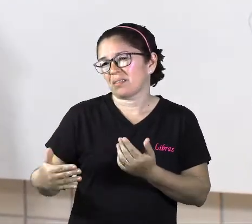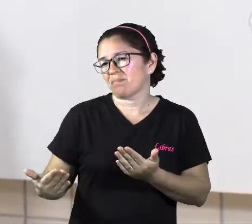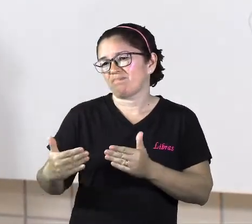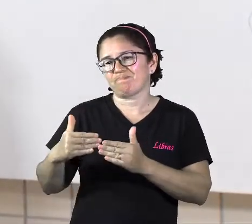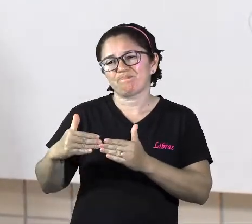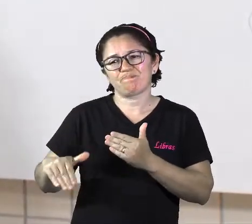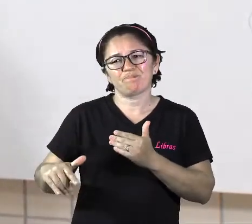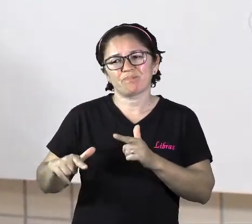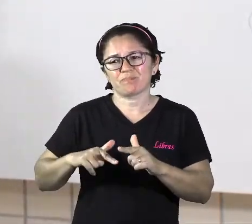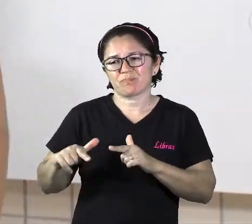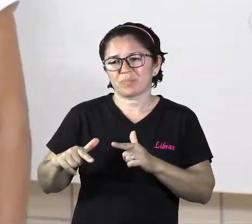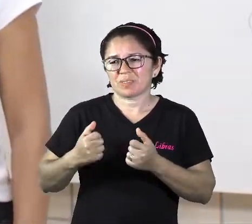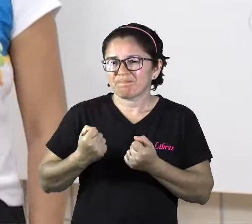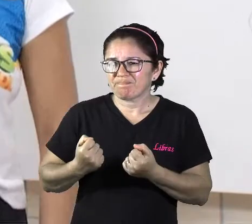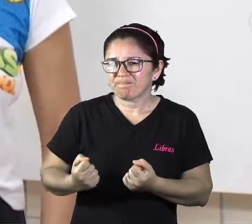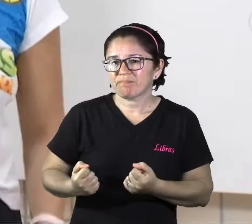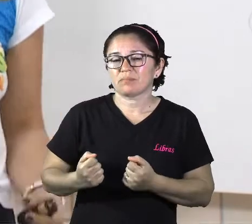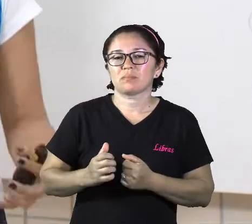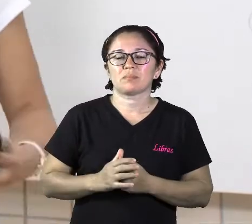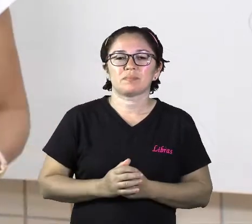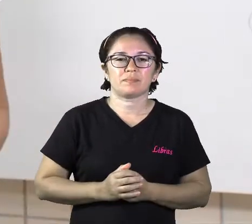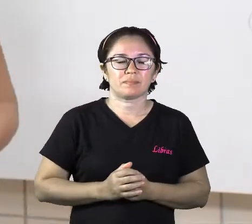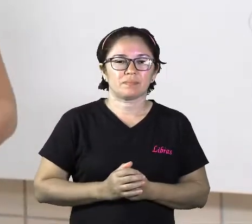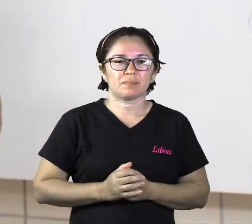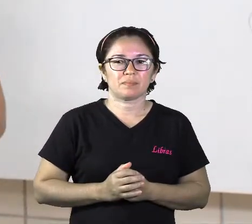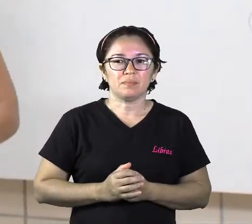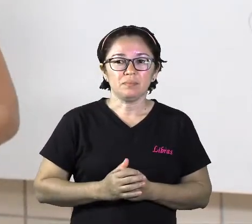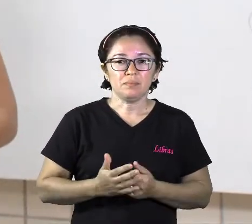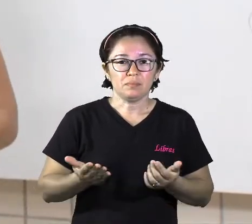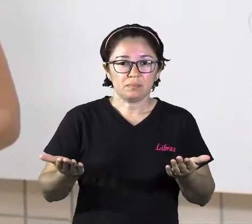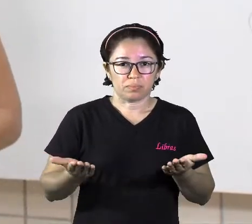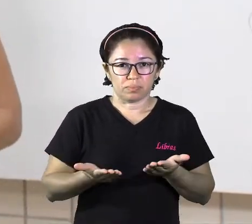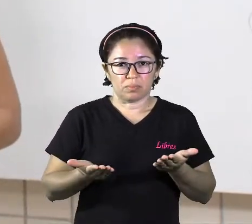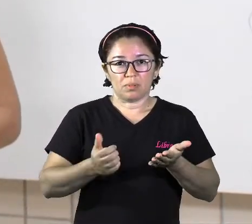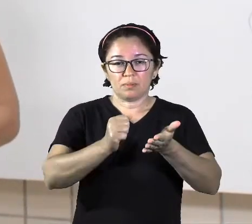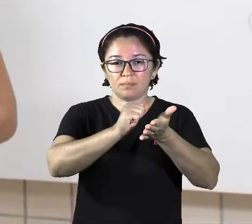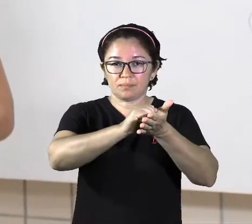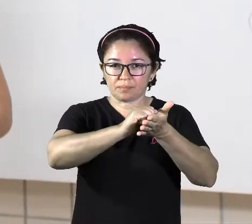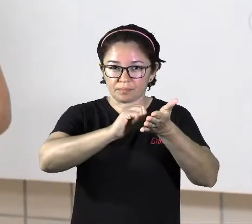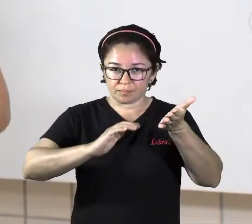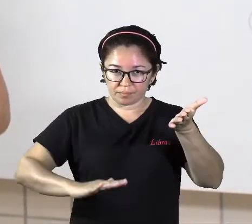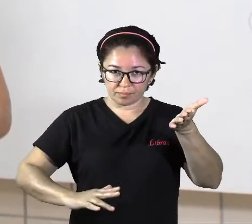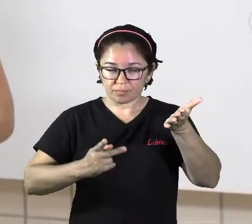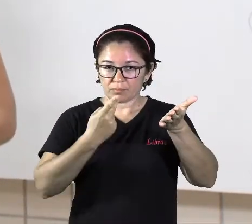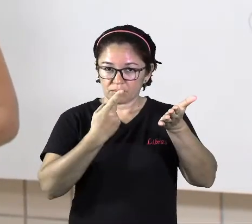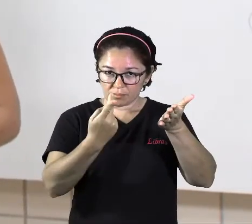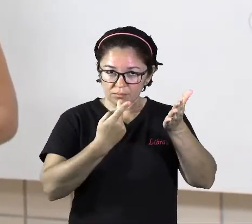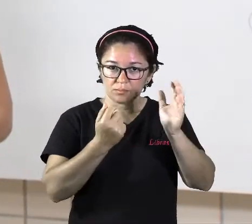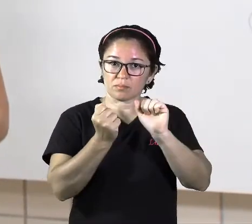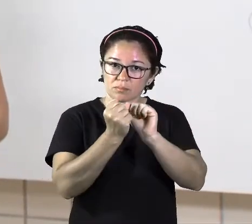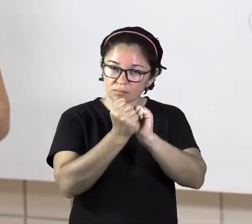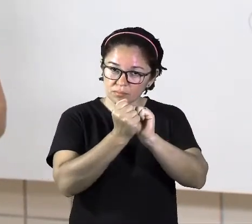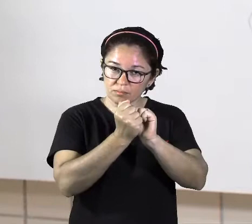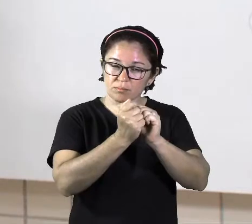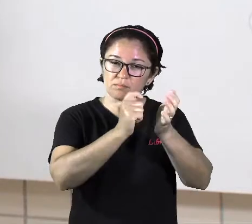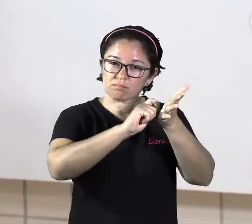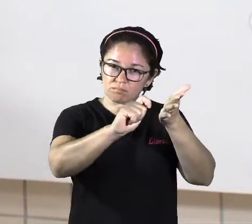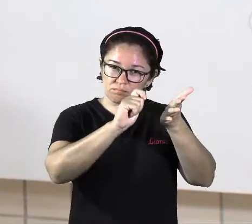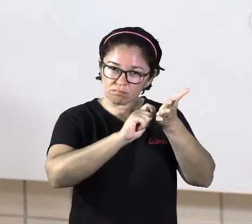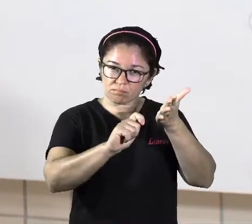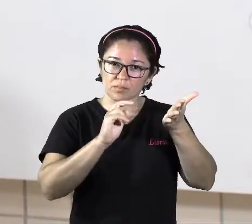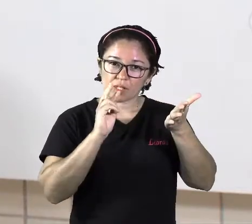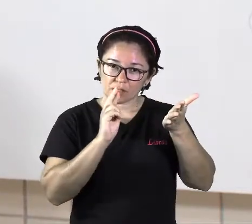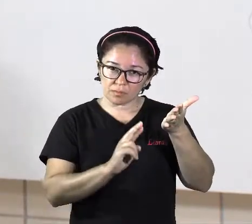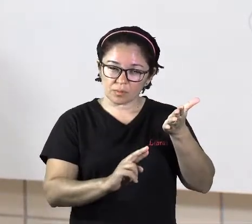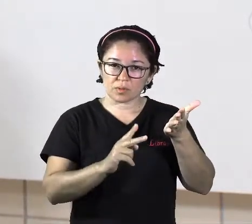slide. Eu tenho algumas questões que nós vamos respondê-las, tá? Isso está no seu bloco de estudos e na medida que eu for